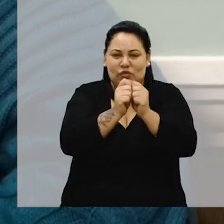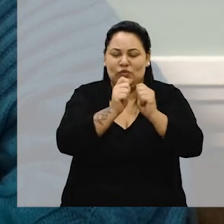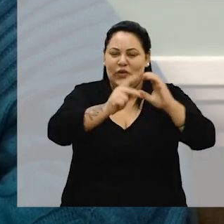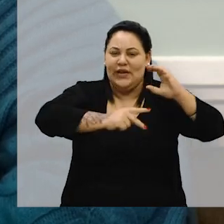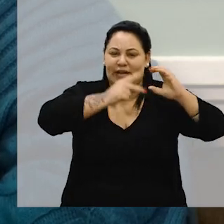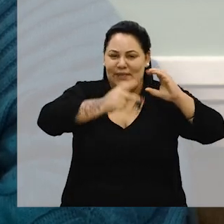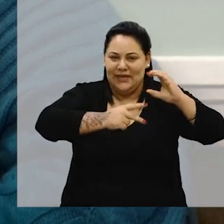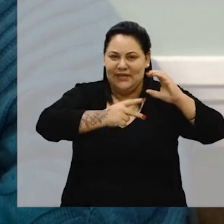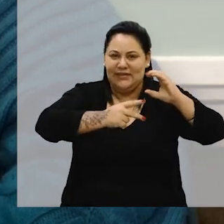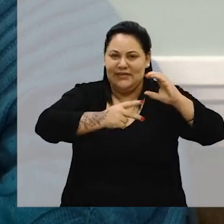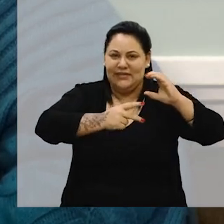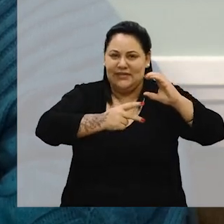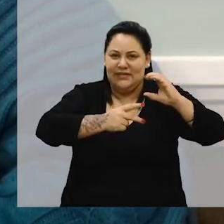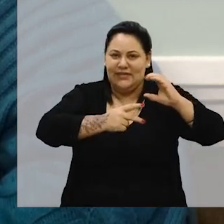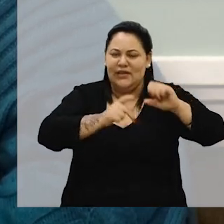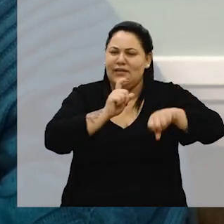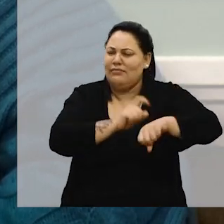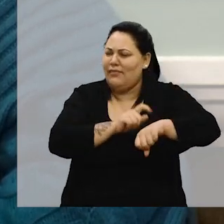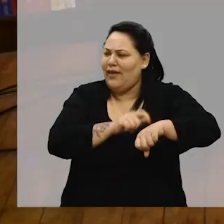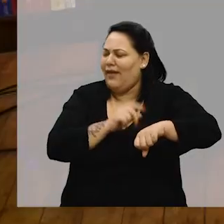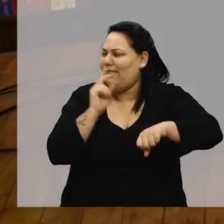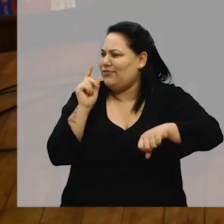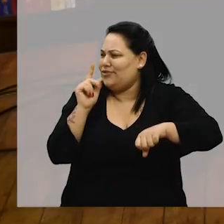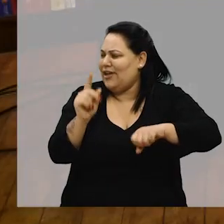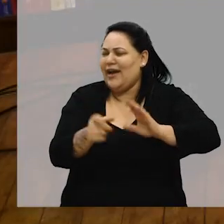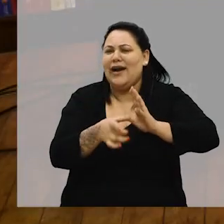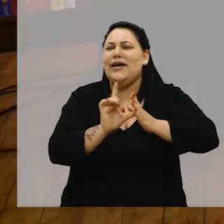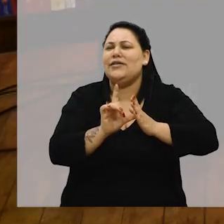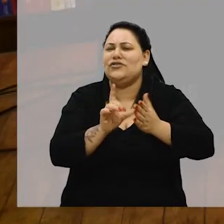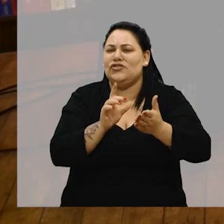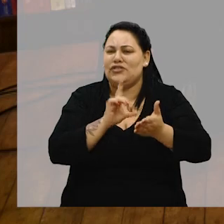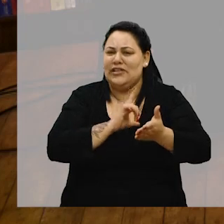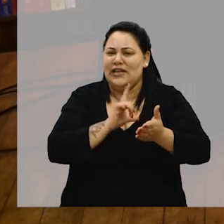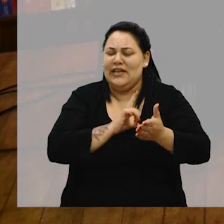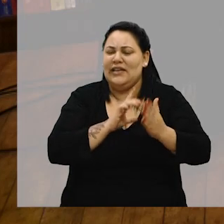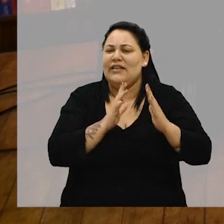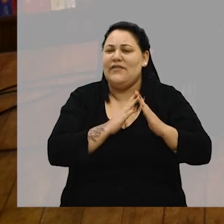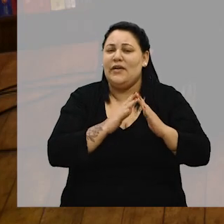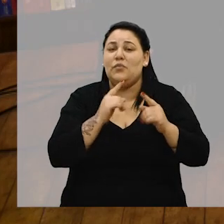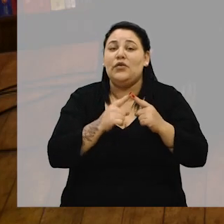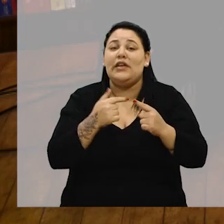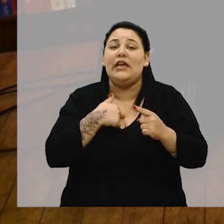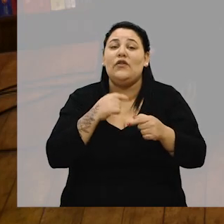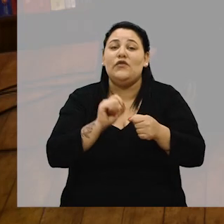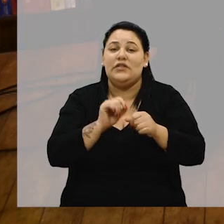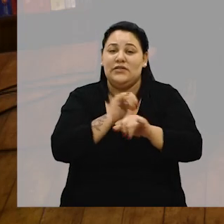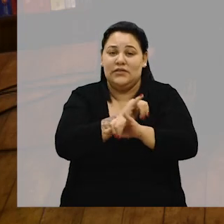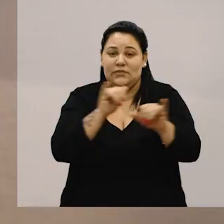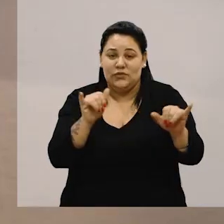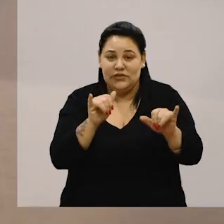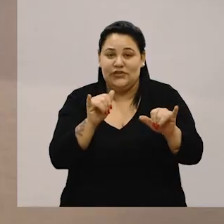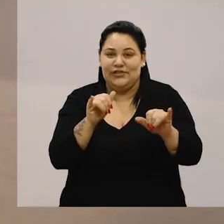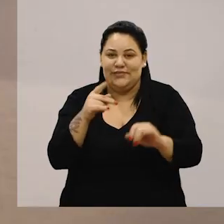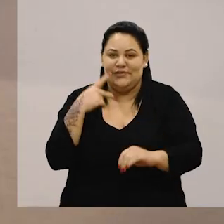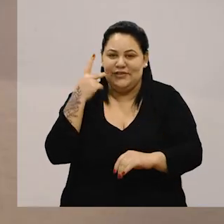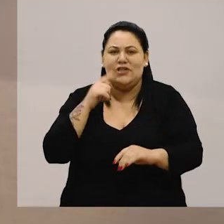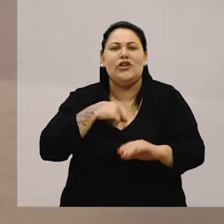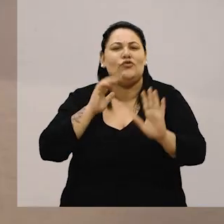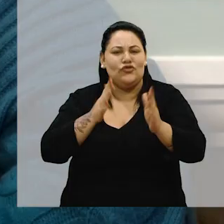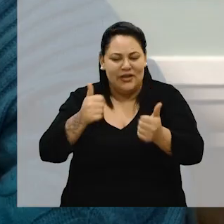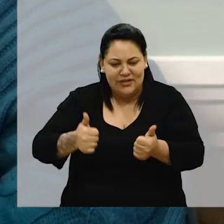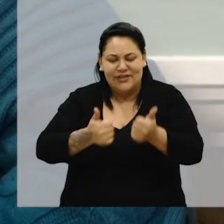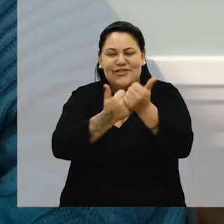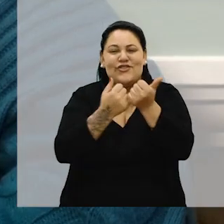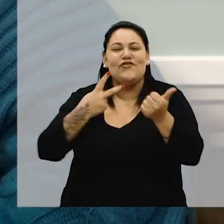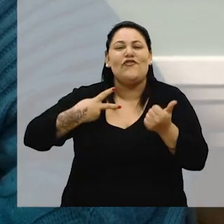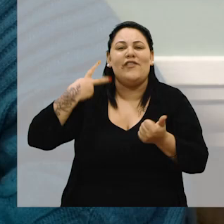de Vereadores, bem antes de existir a TV, porque eu fiz política partidária. Que legal. Eu fui assessor de